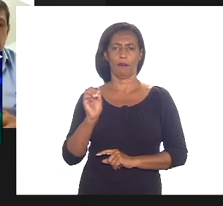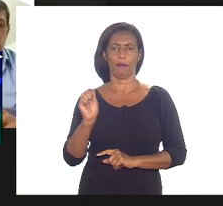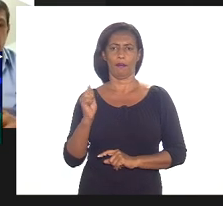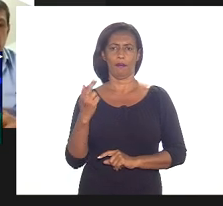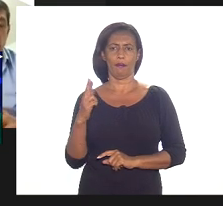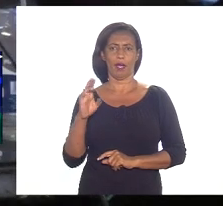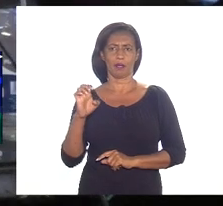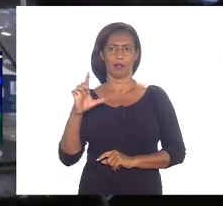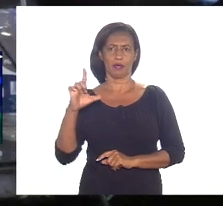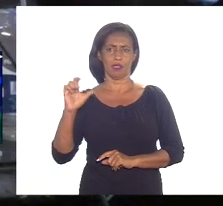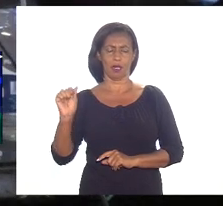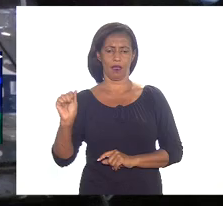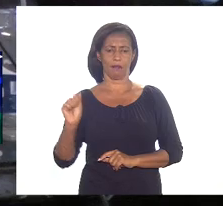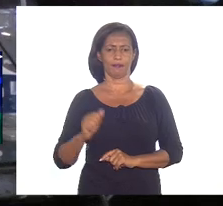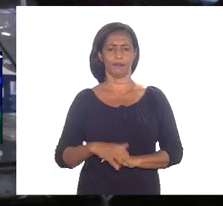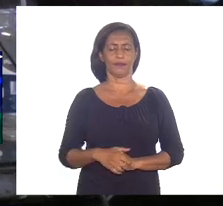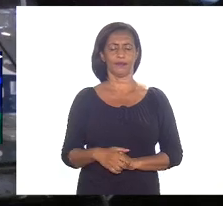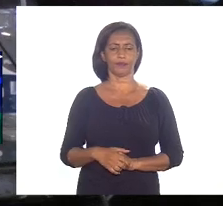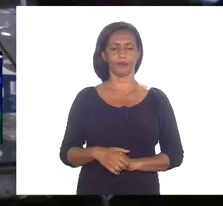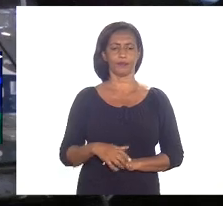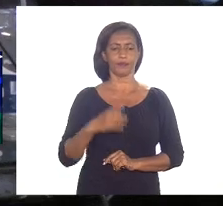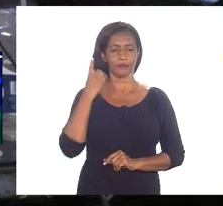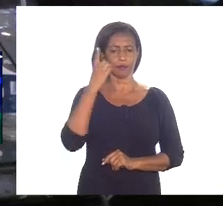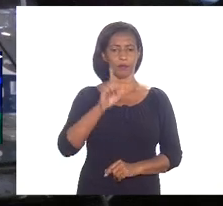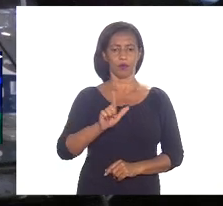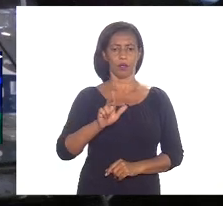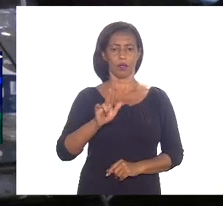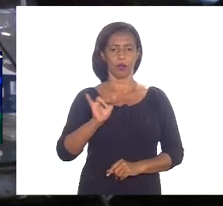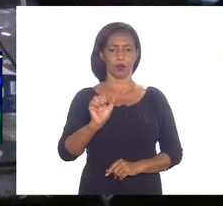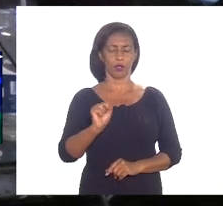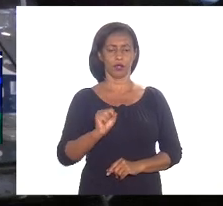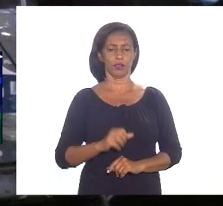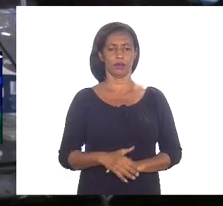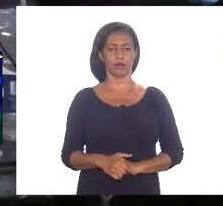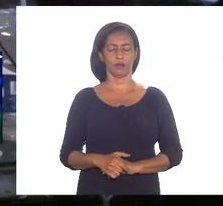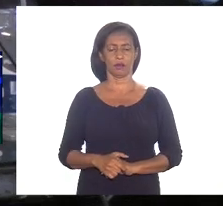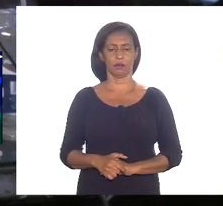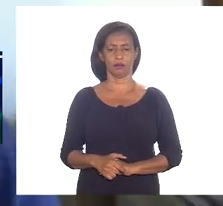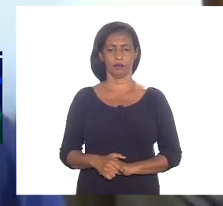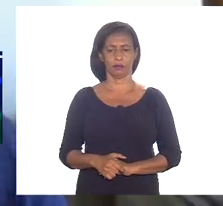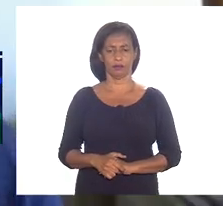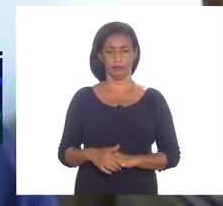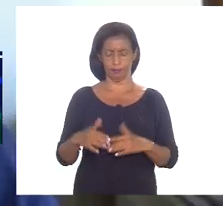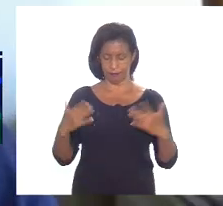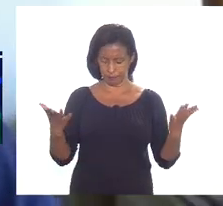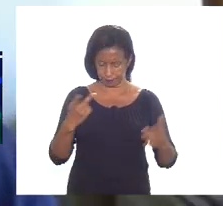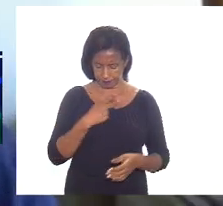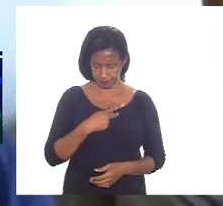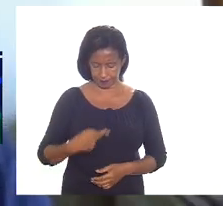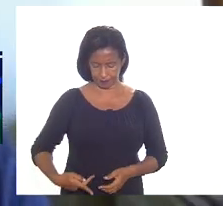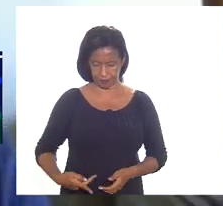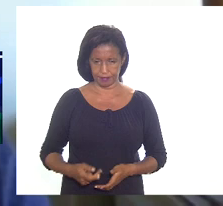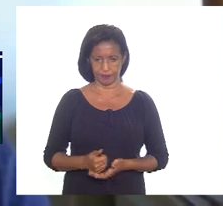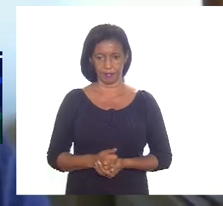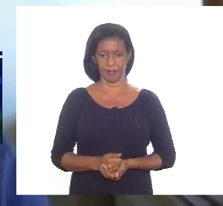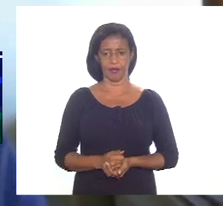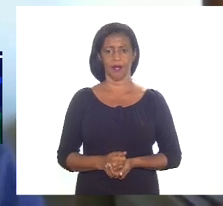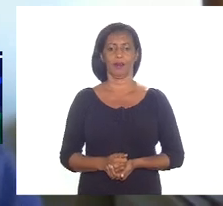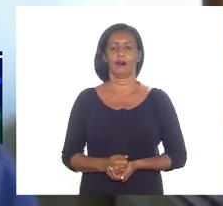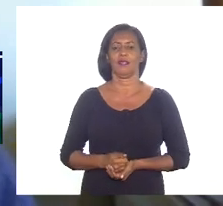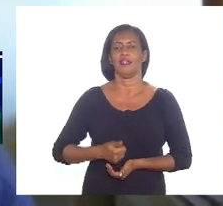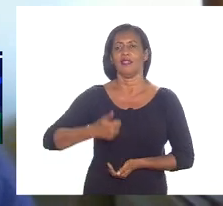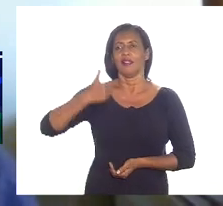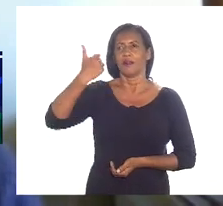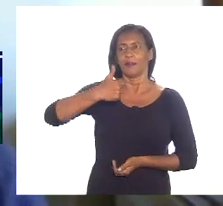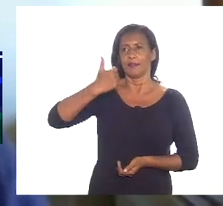favorável obrigada por toda lisinha Deputado Luiz Paulo II o primeiro o